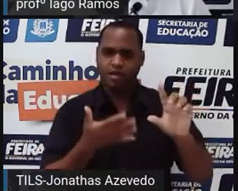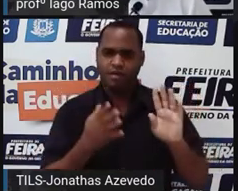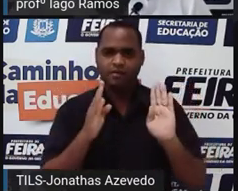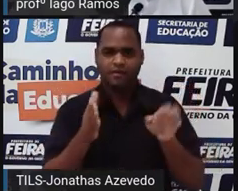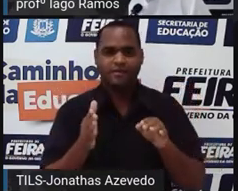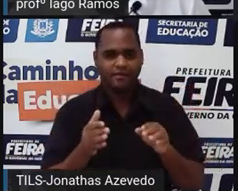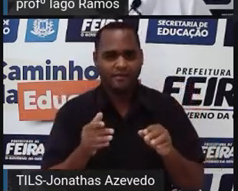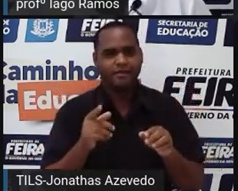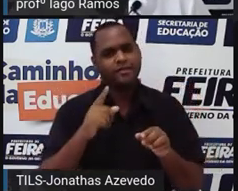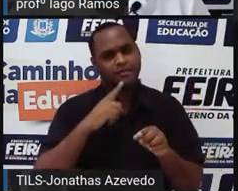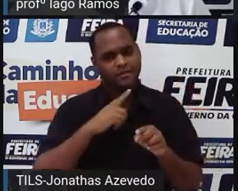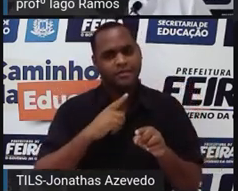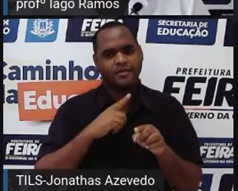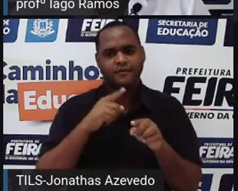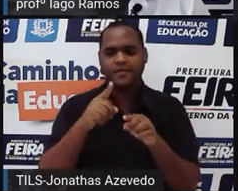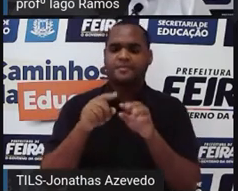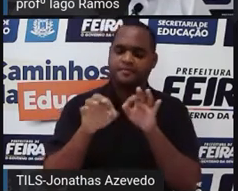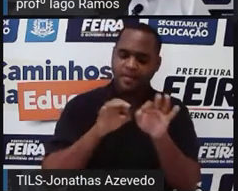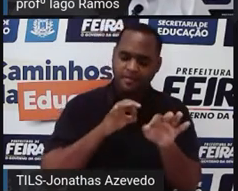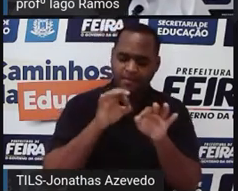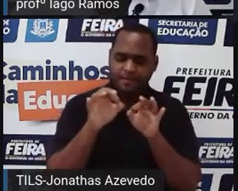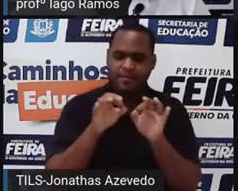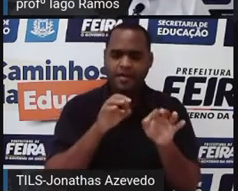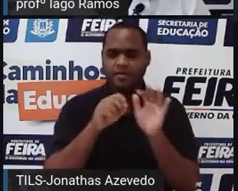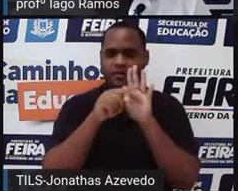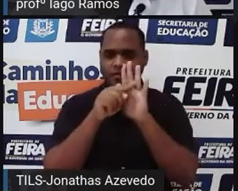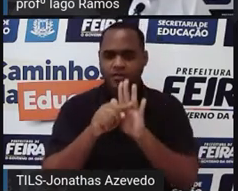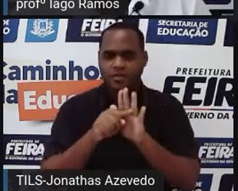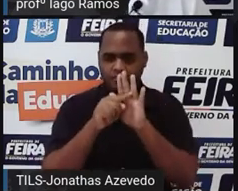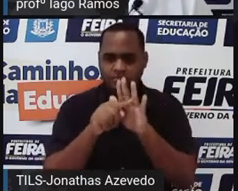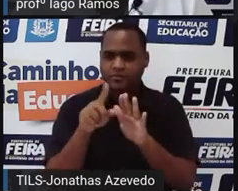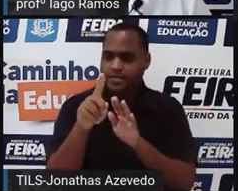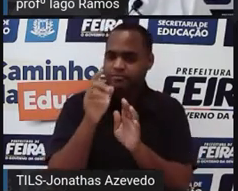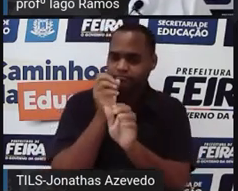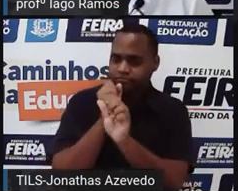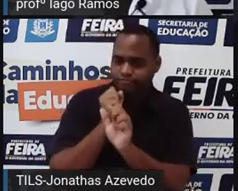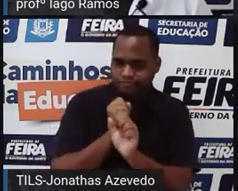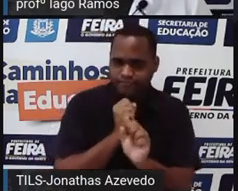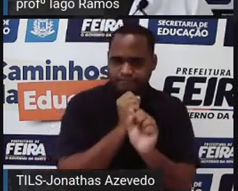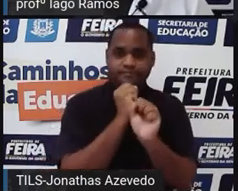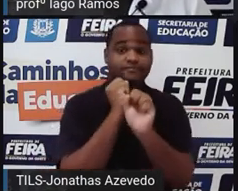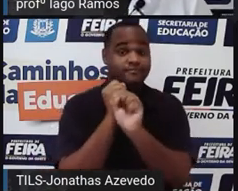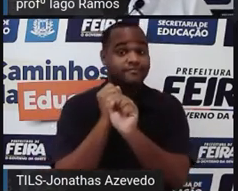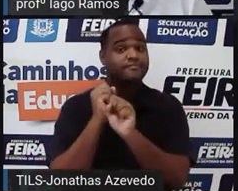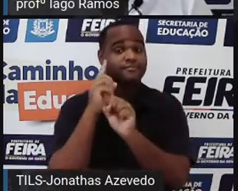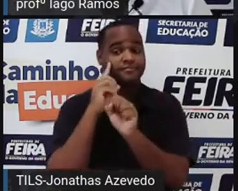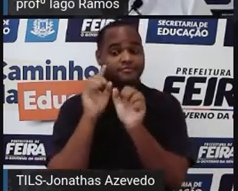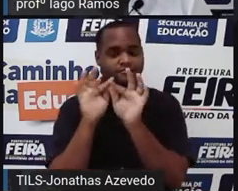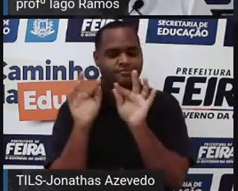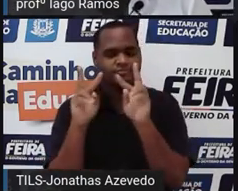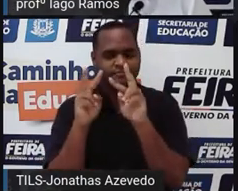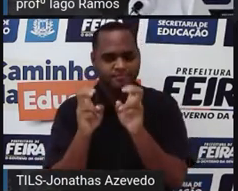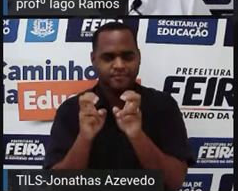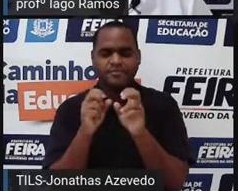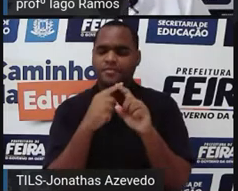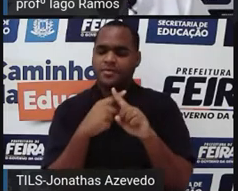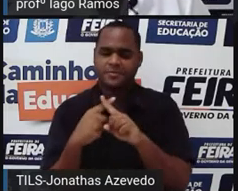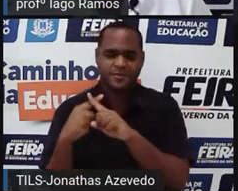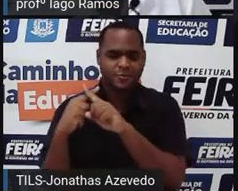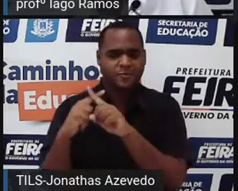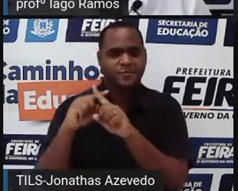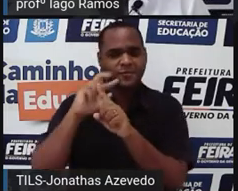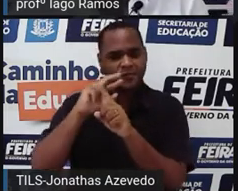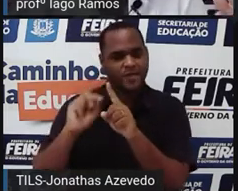um recurso que nos ajuda a fazer esse cálculo dessa expressão. Se nessa multiplicação das